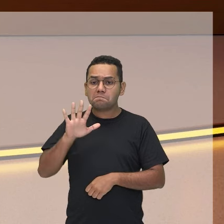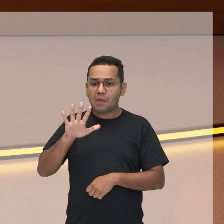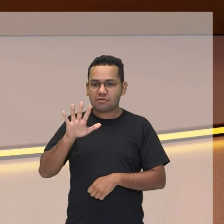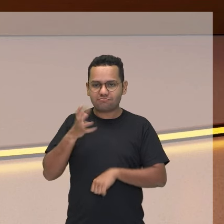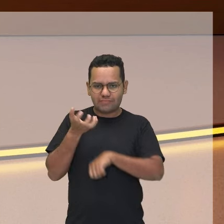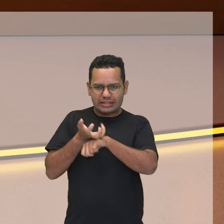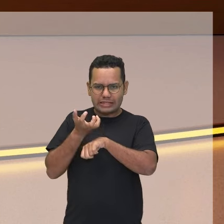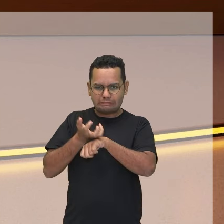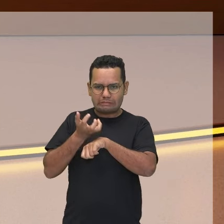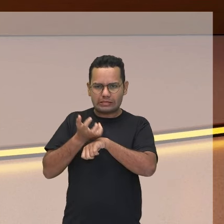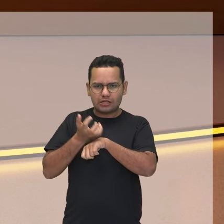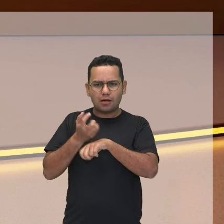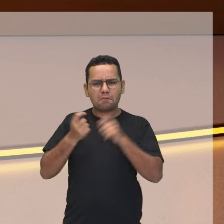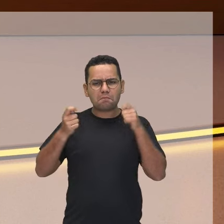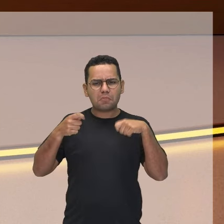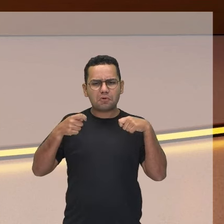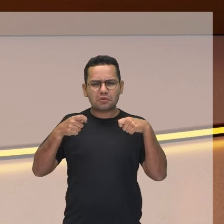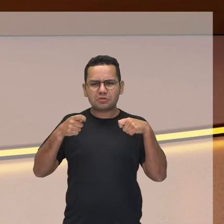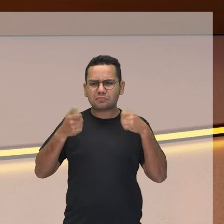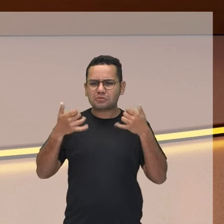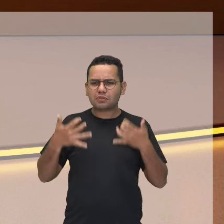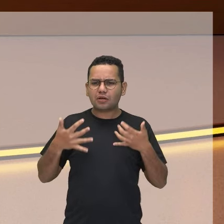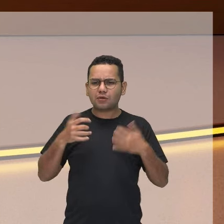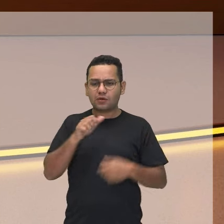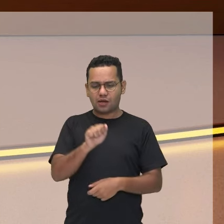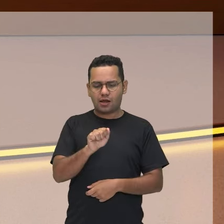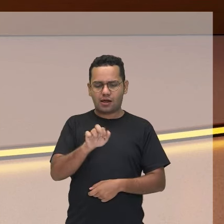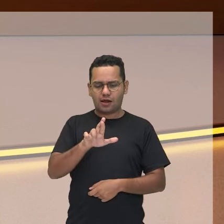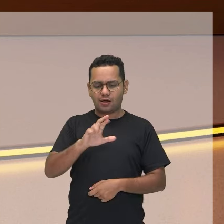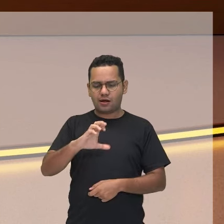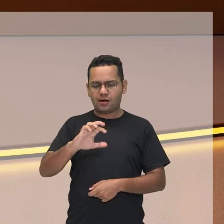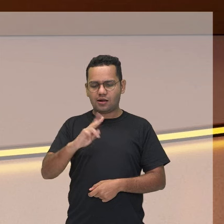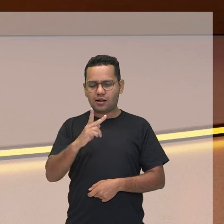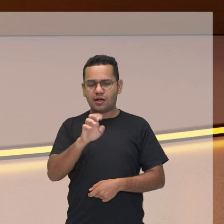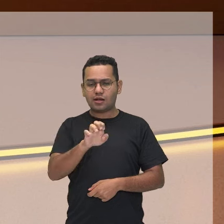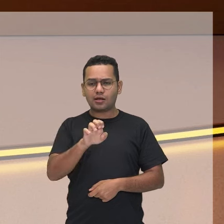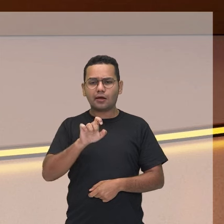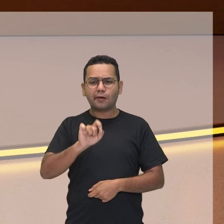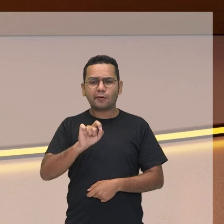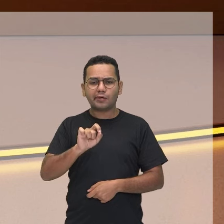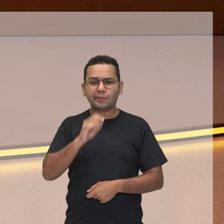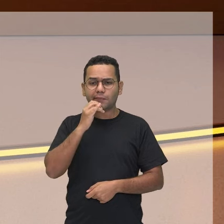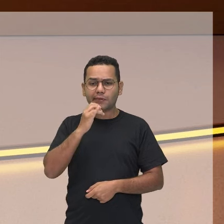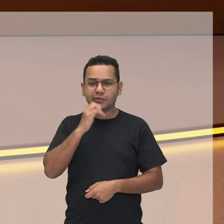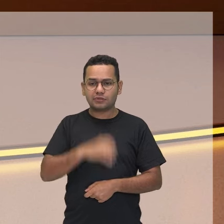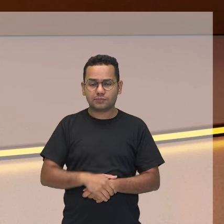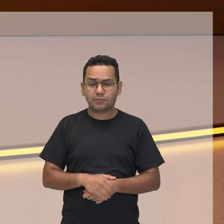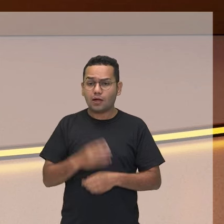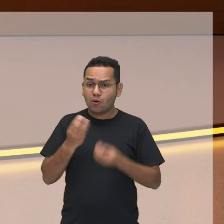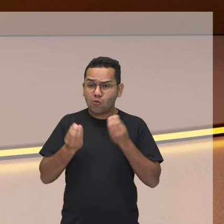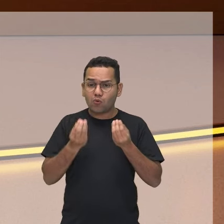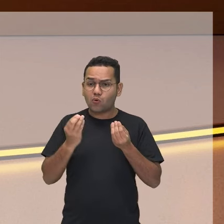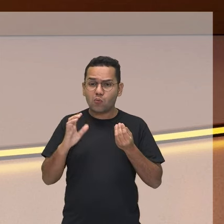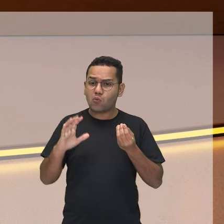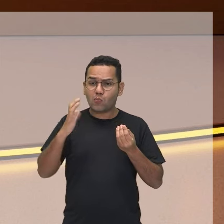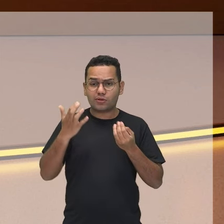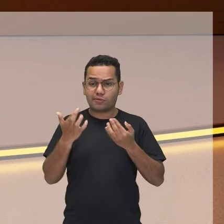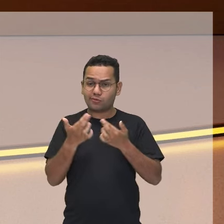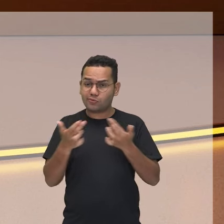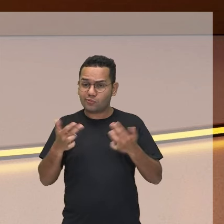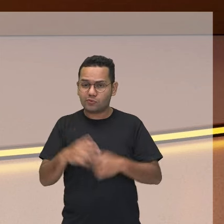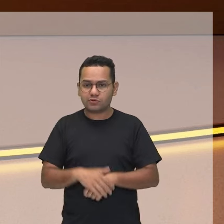ou seja, o seu elemento primordial, que nós vamos chamar de Deus, né? Que nós vamos chamar